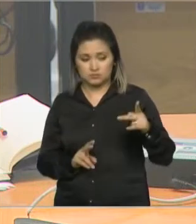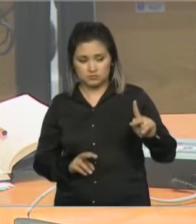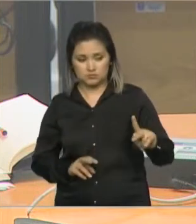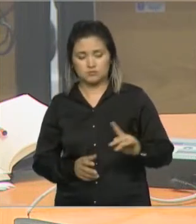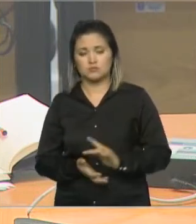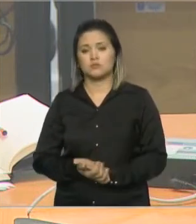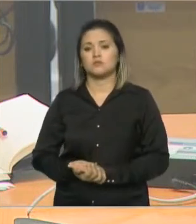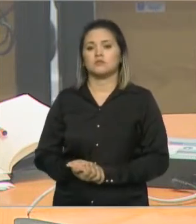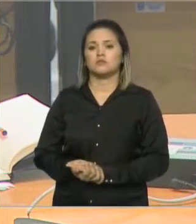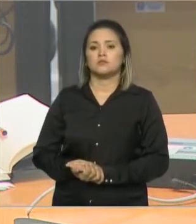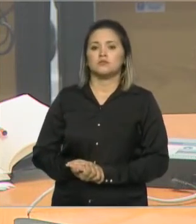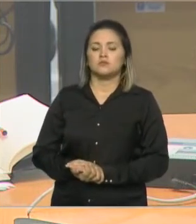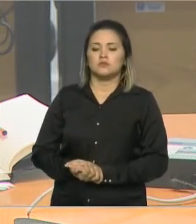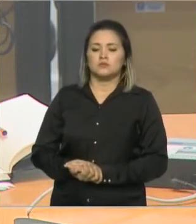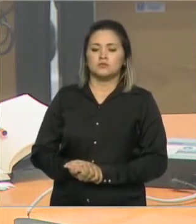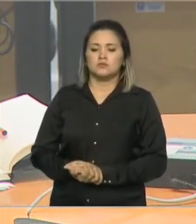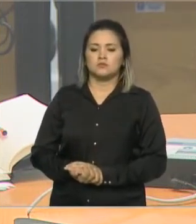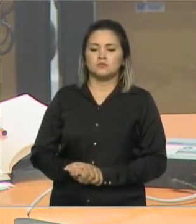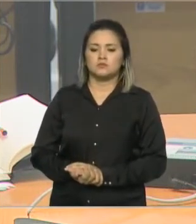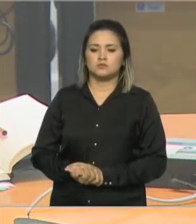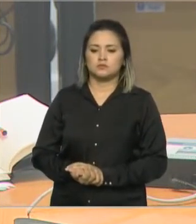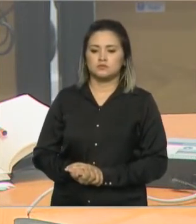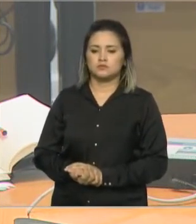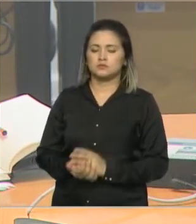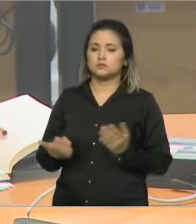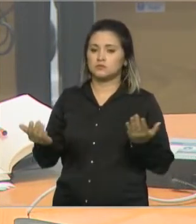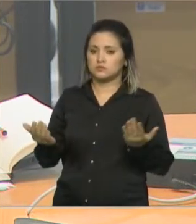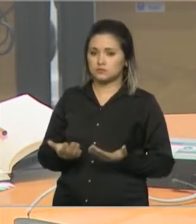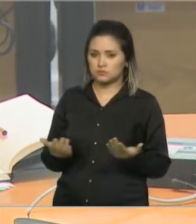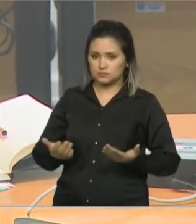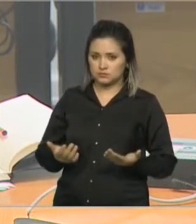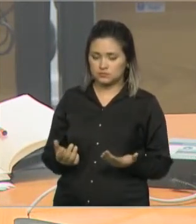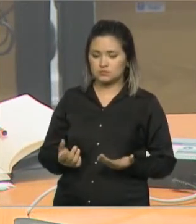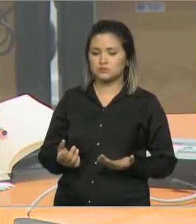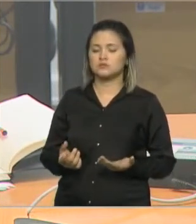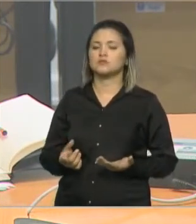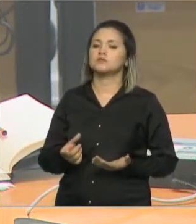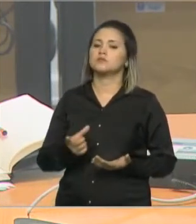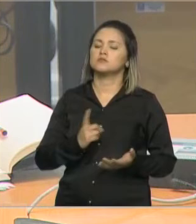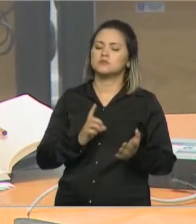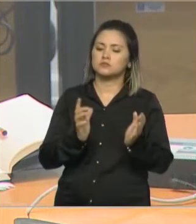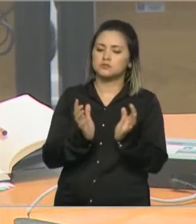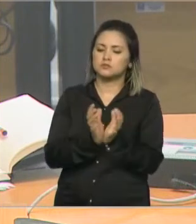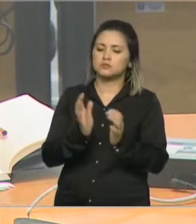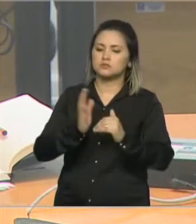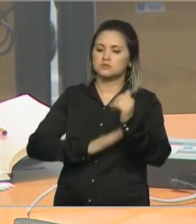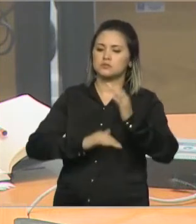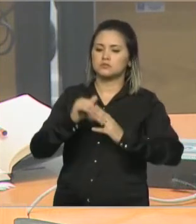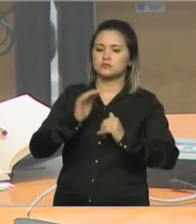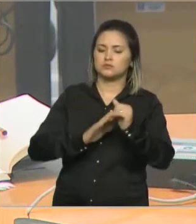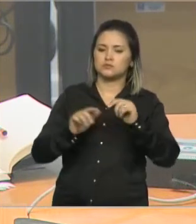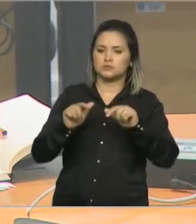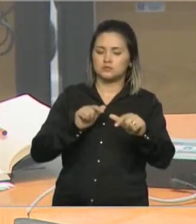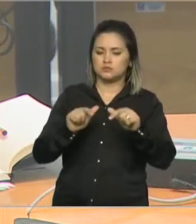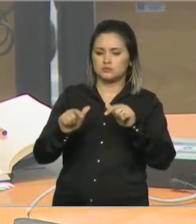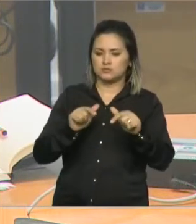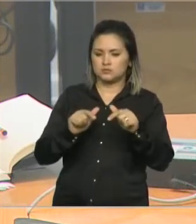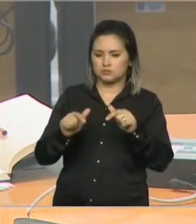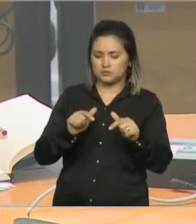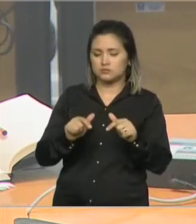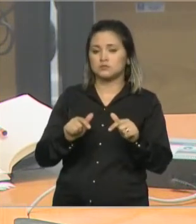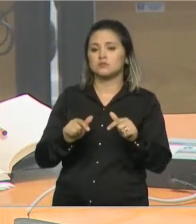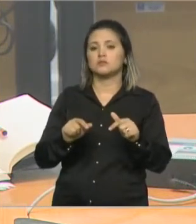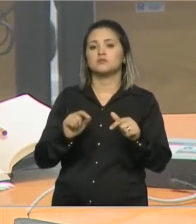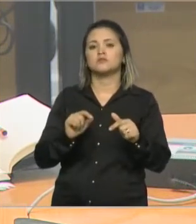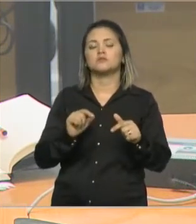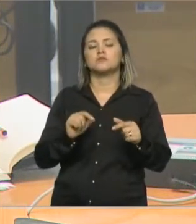frutos. A gente tem uma equipe hoje voltada na Secretaria só para reconstruir o PPI, porque a